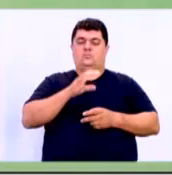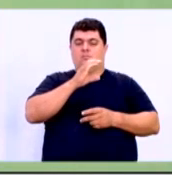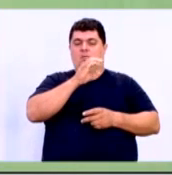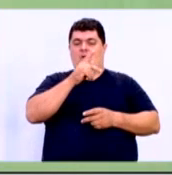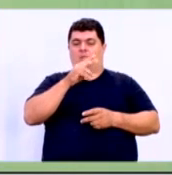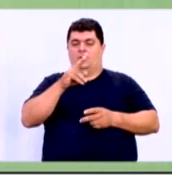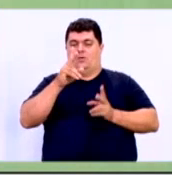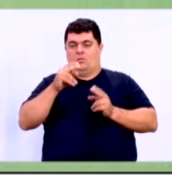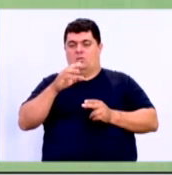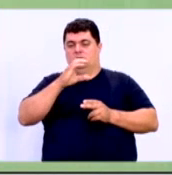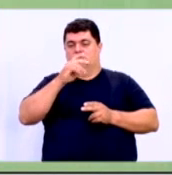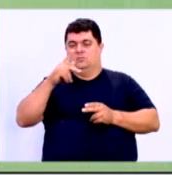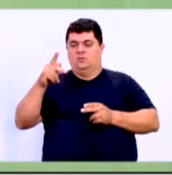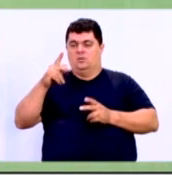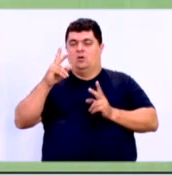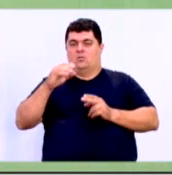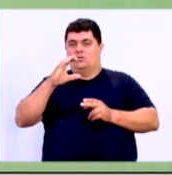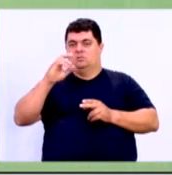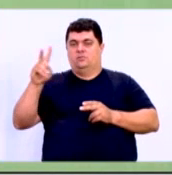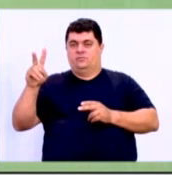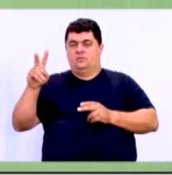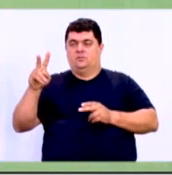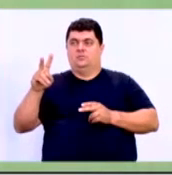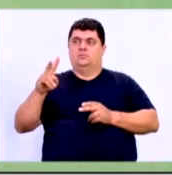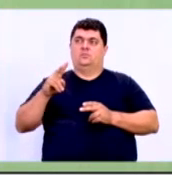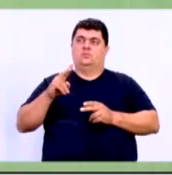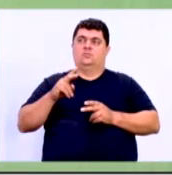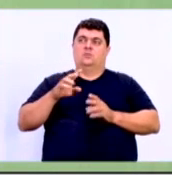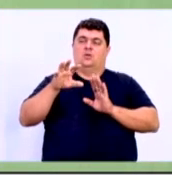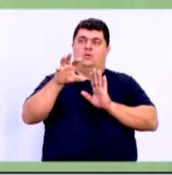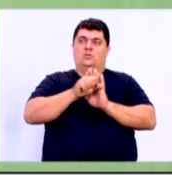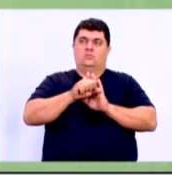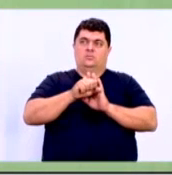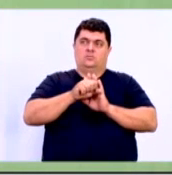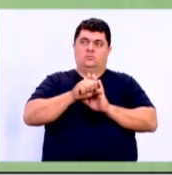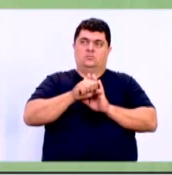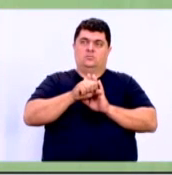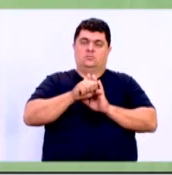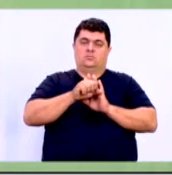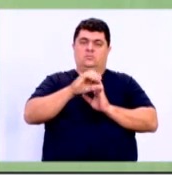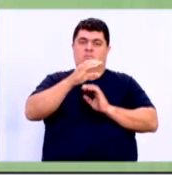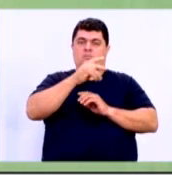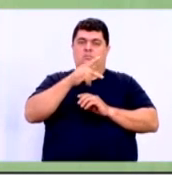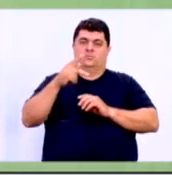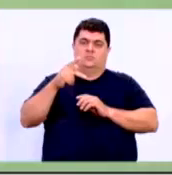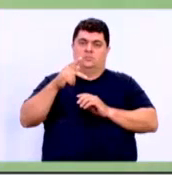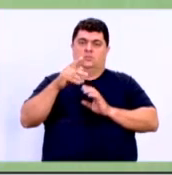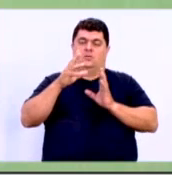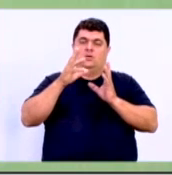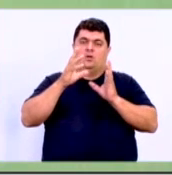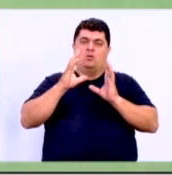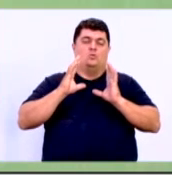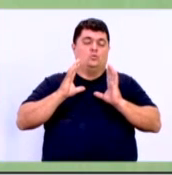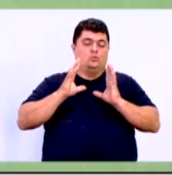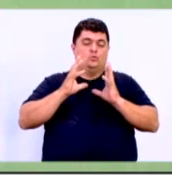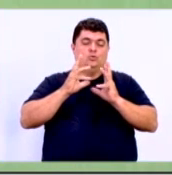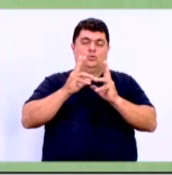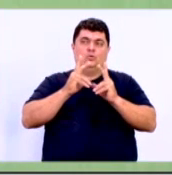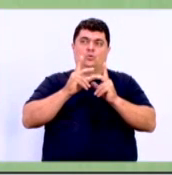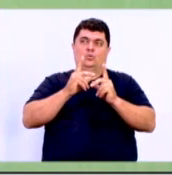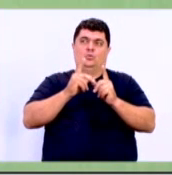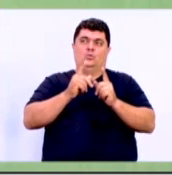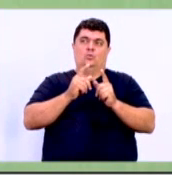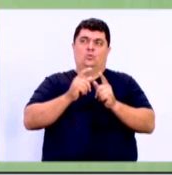CPP, que é igual ao custo variável. No absorção, o custo do produto vendido é igual ao